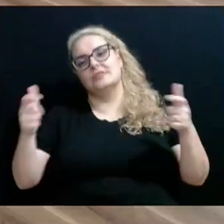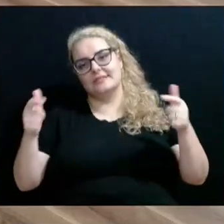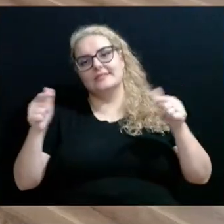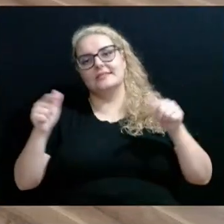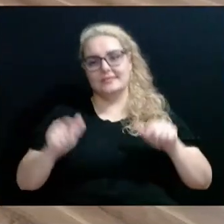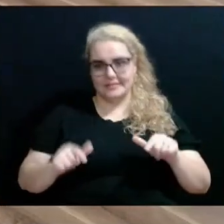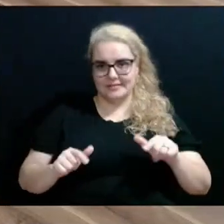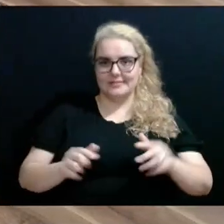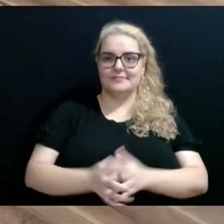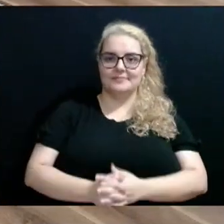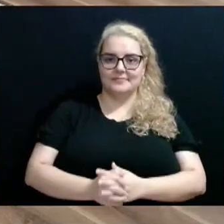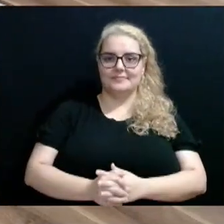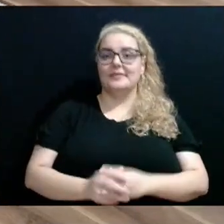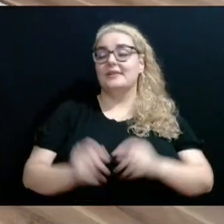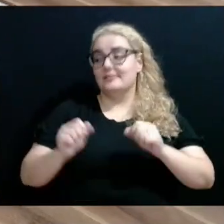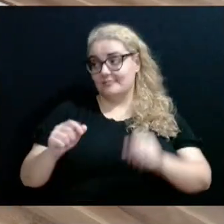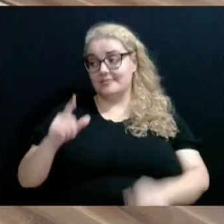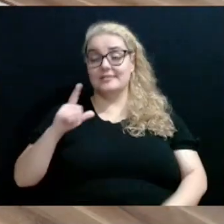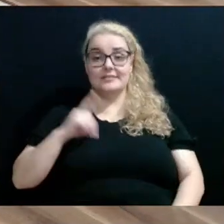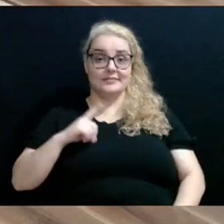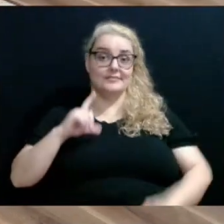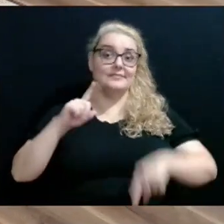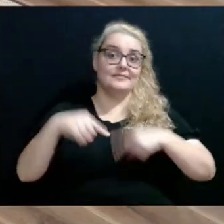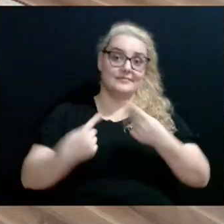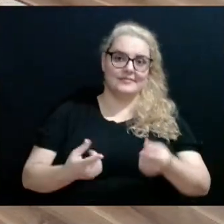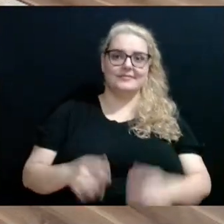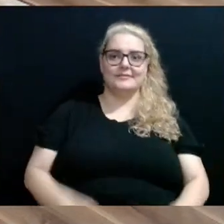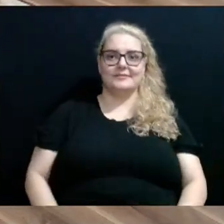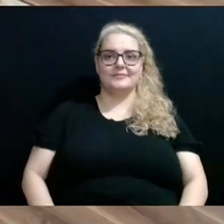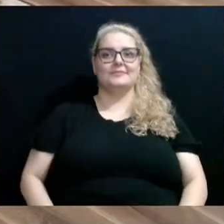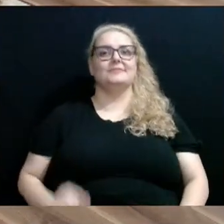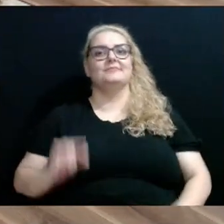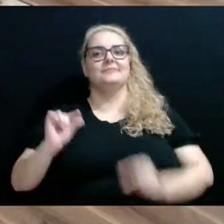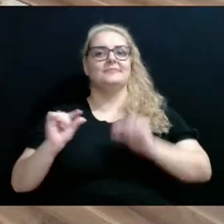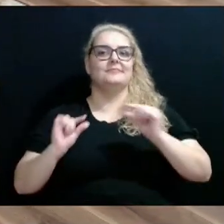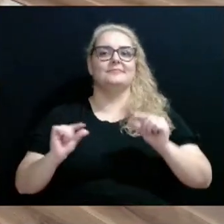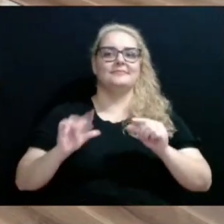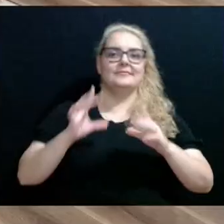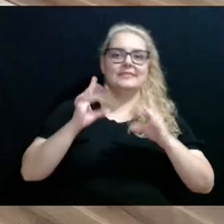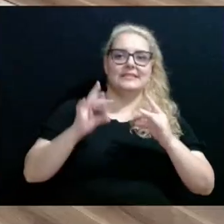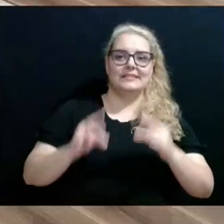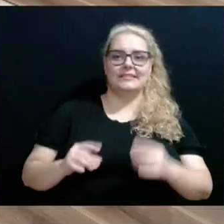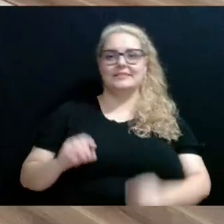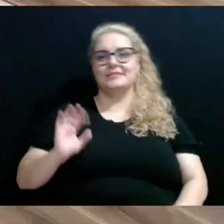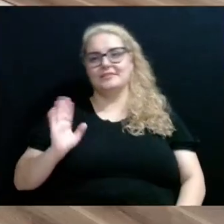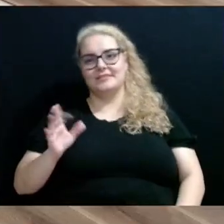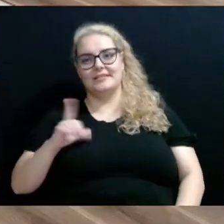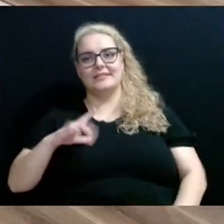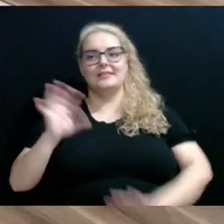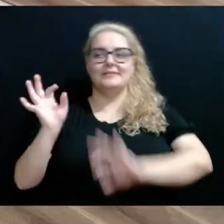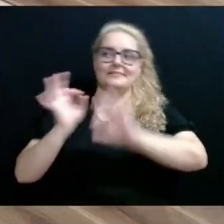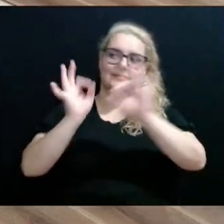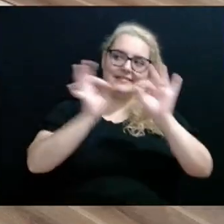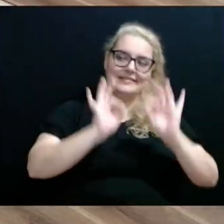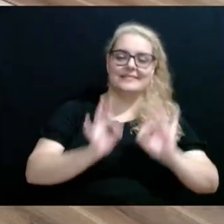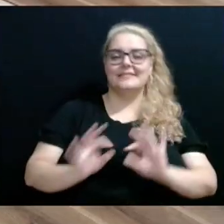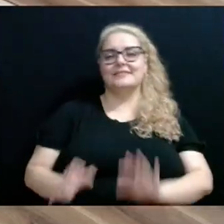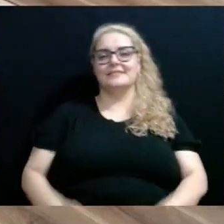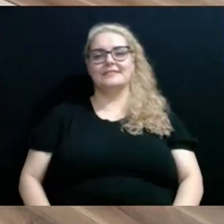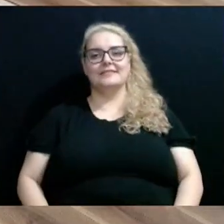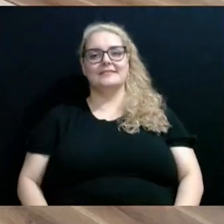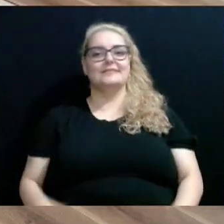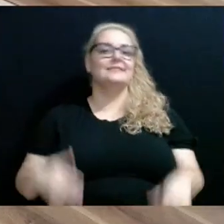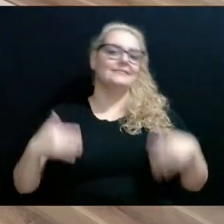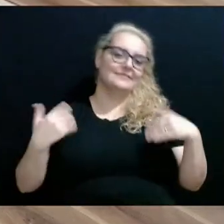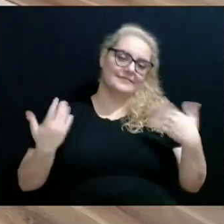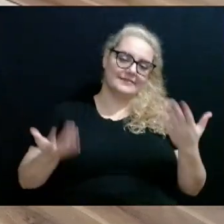para eu poder ter um outro, né? Devagarzinho eu já estou colocando um elemento ou outro, já tenho umas pecinhas decorativas aqui,